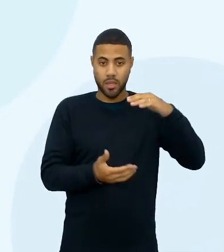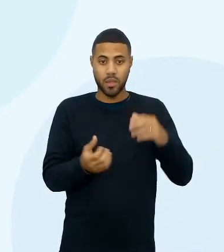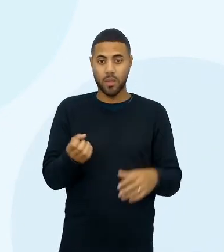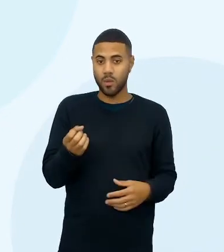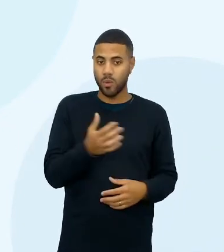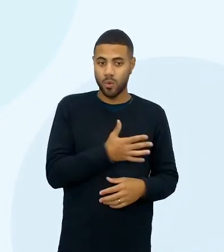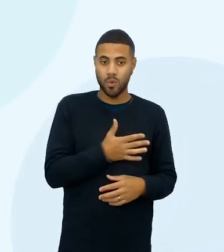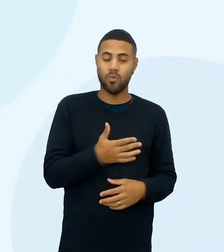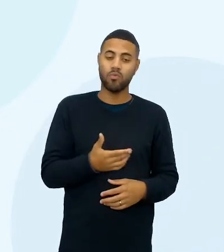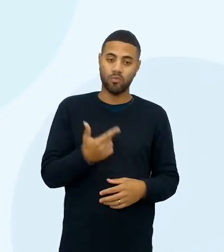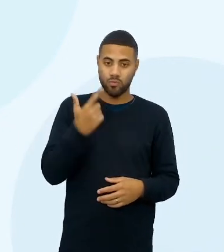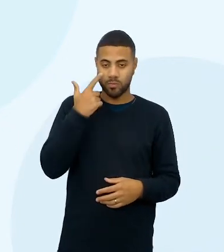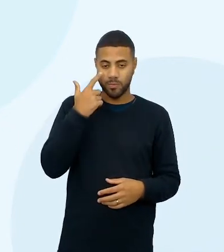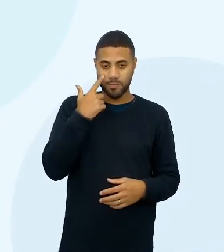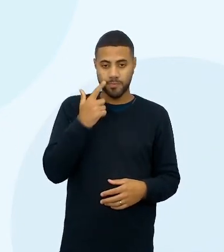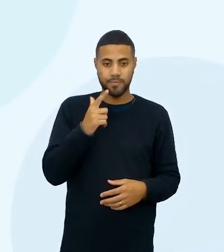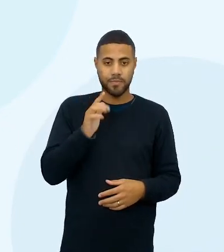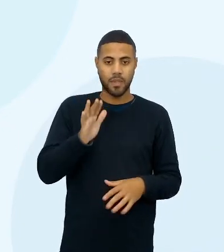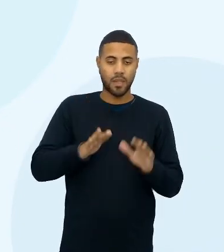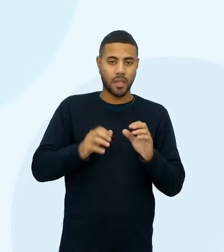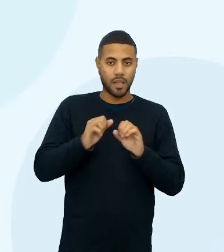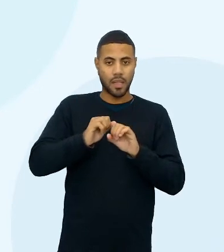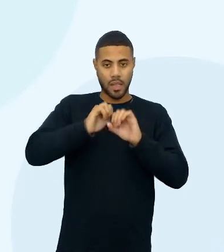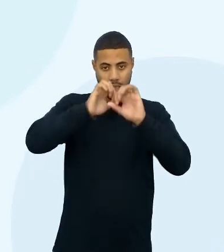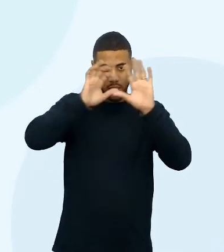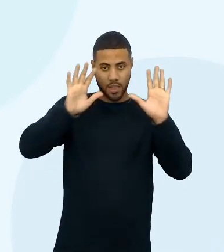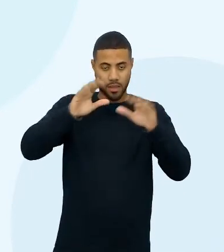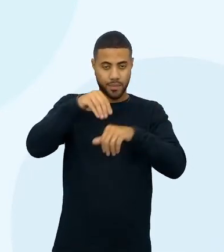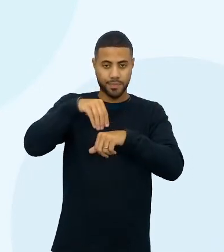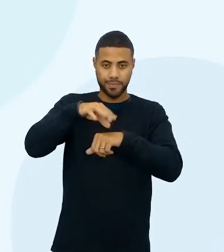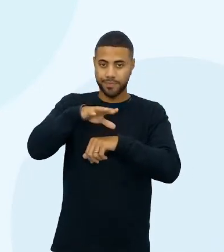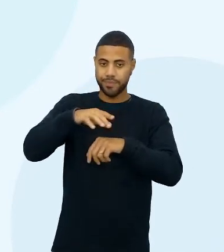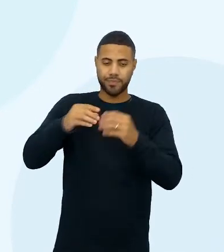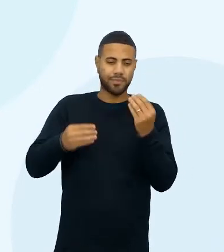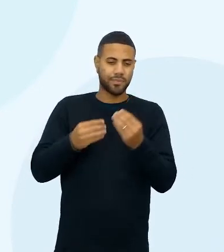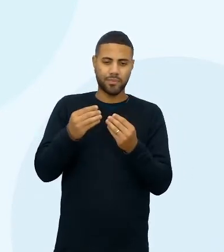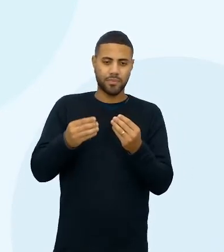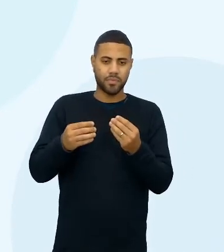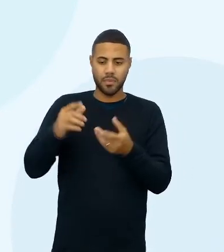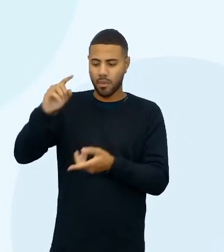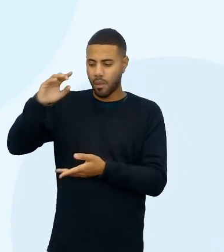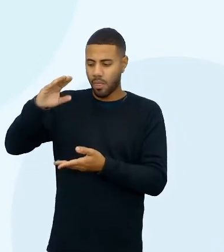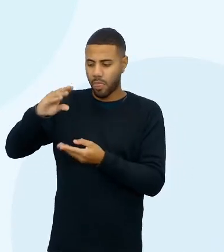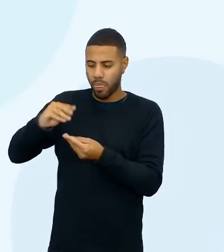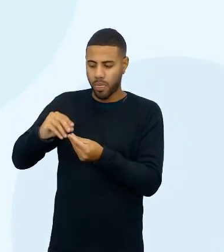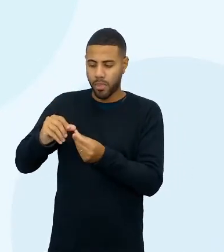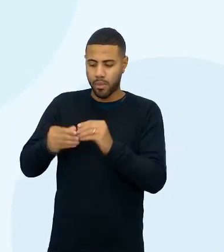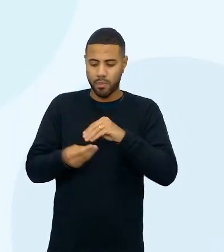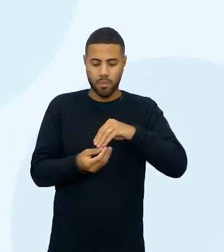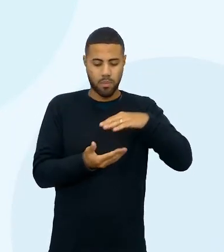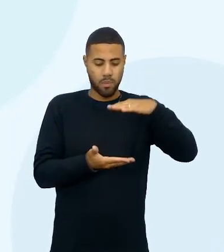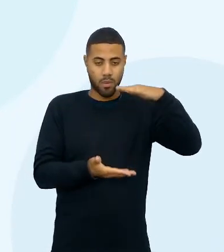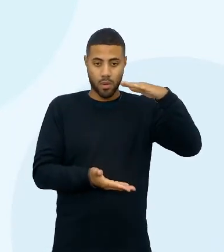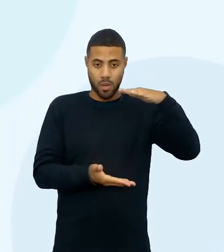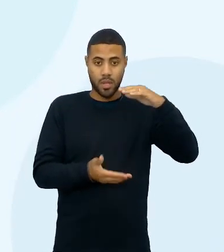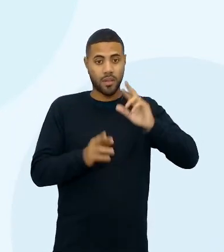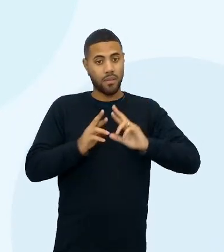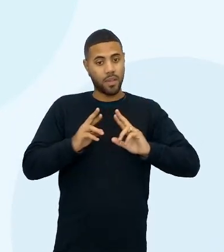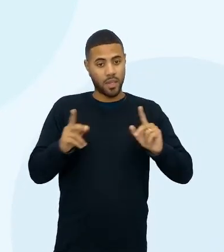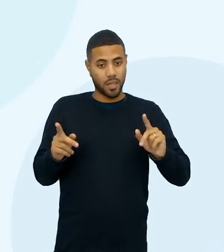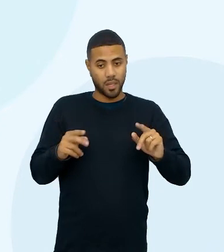é lindo, né? Vamos deixar bem claro o seguinte: reciclar é diferente de